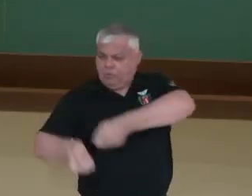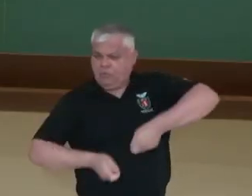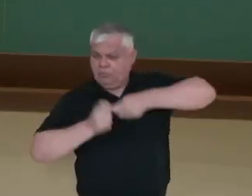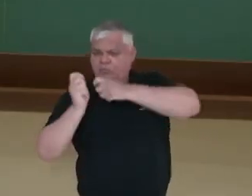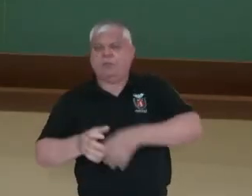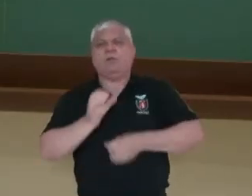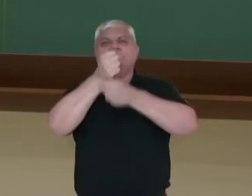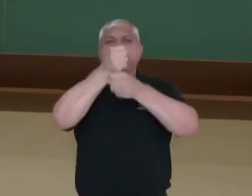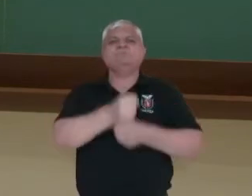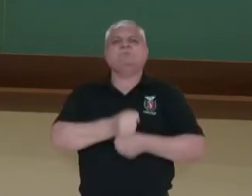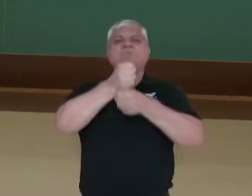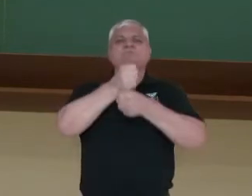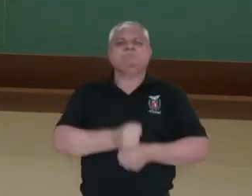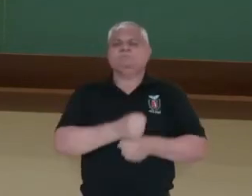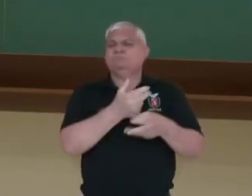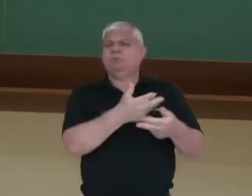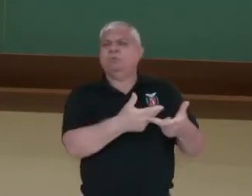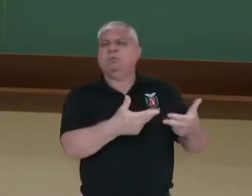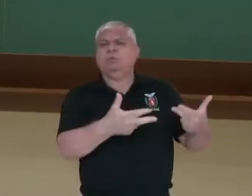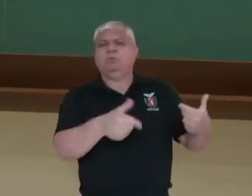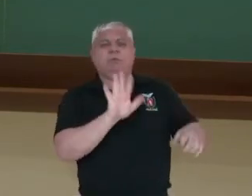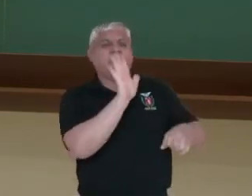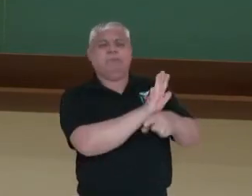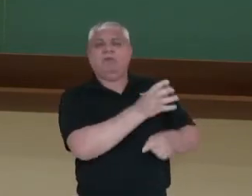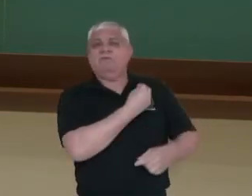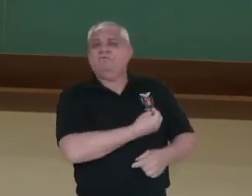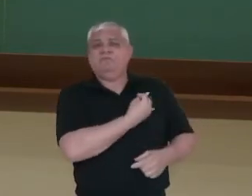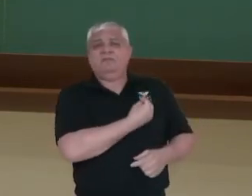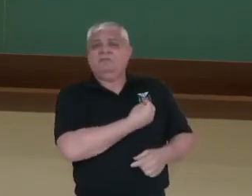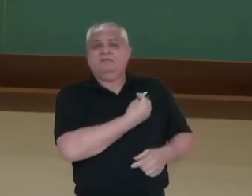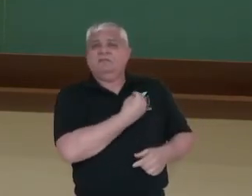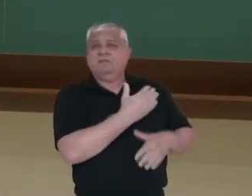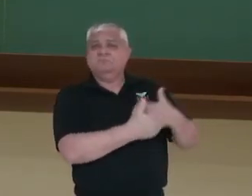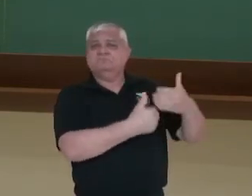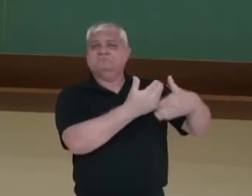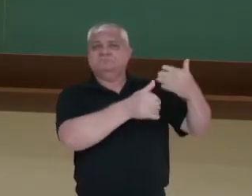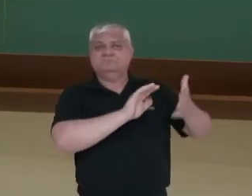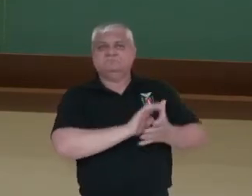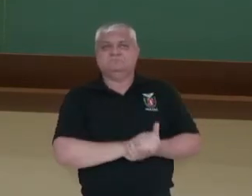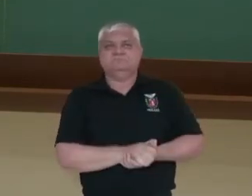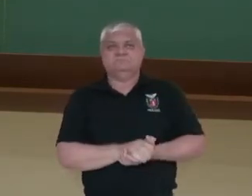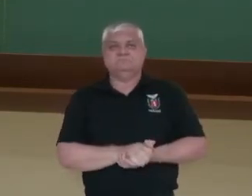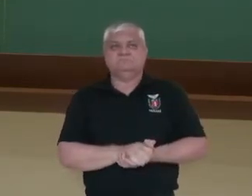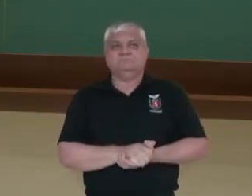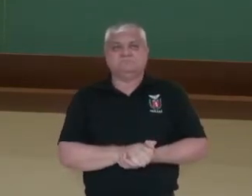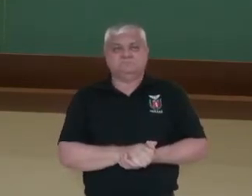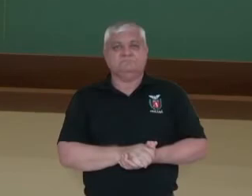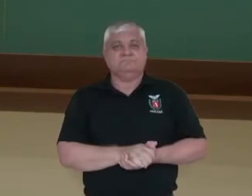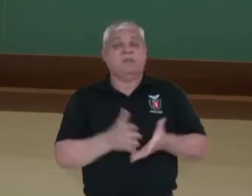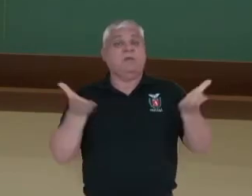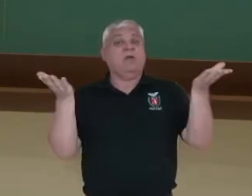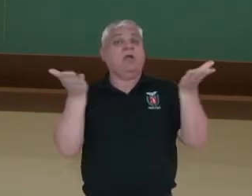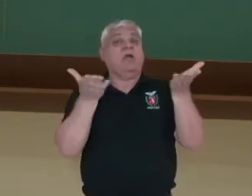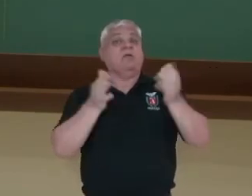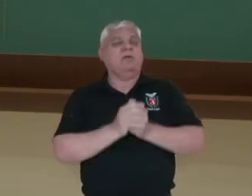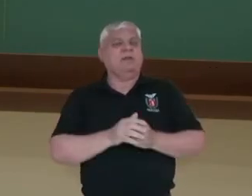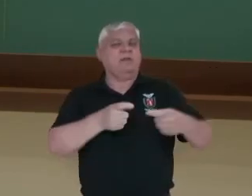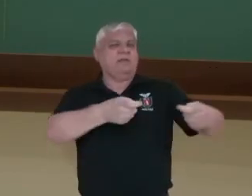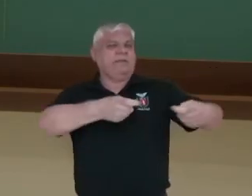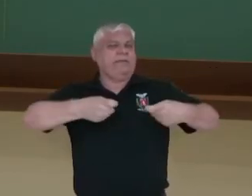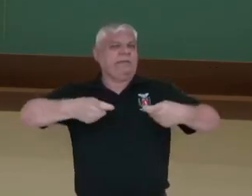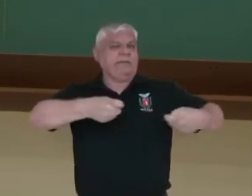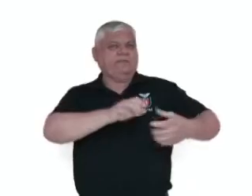seja, criavam todas as condições para que eles pudessem sobreviver nesse quilombo, né? Então, vamos falar agora das guerras,